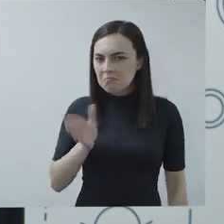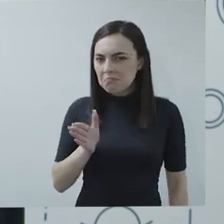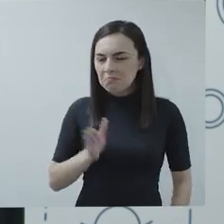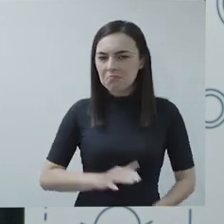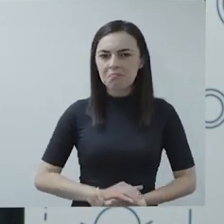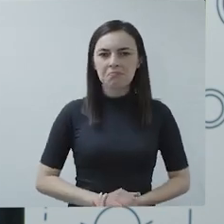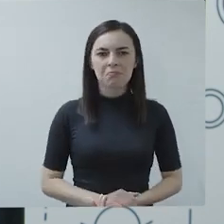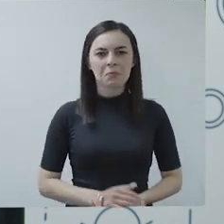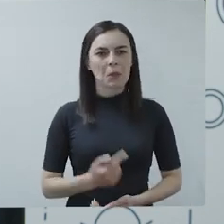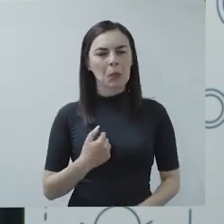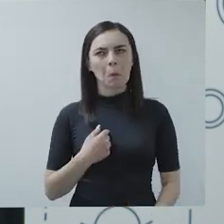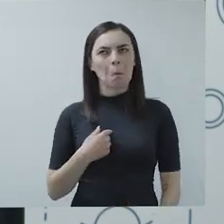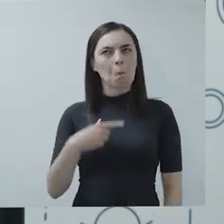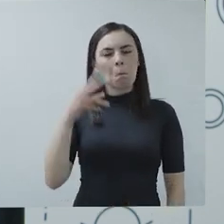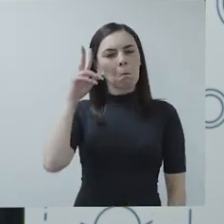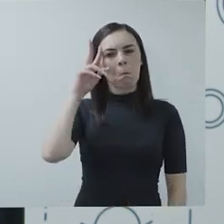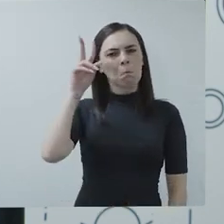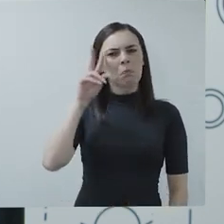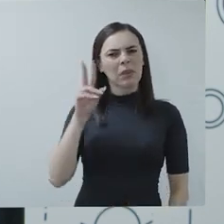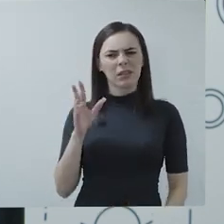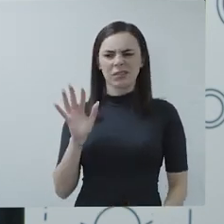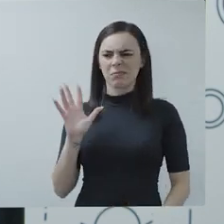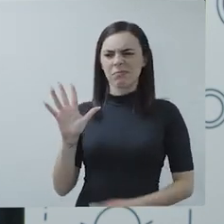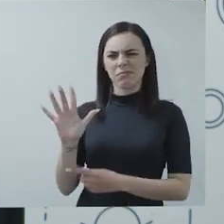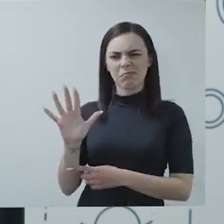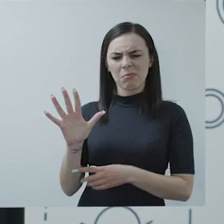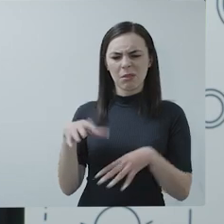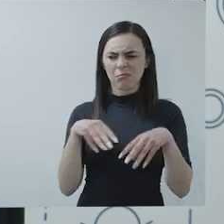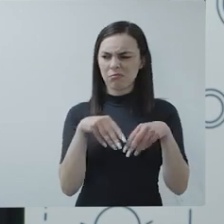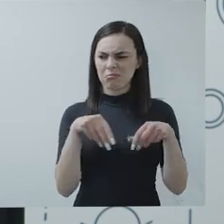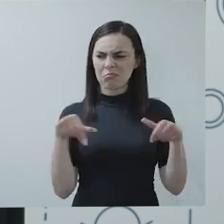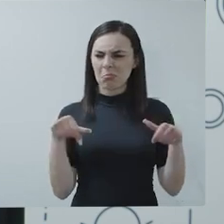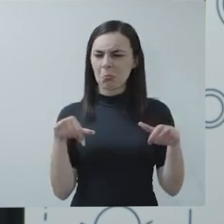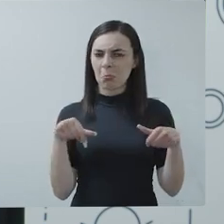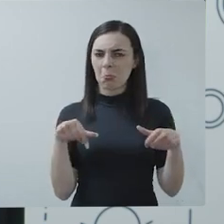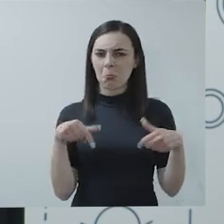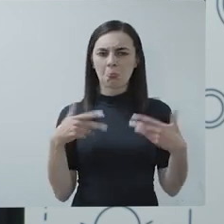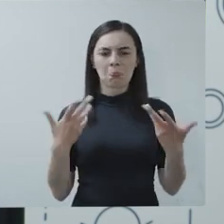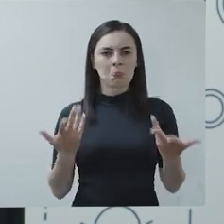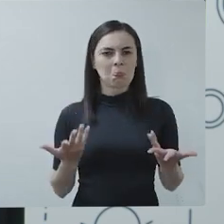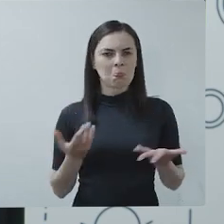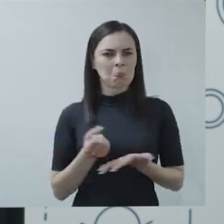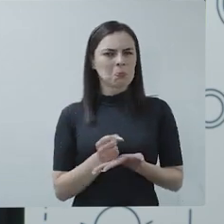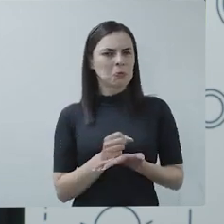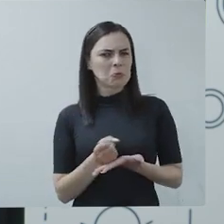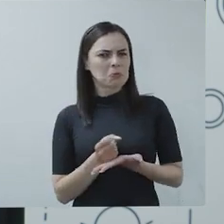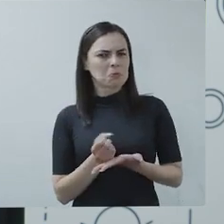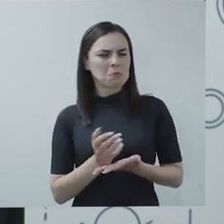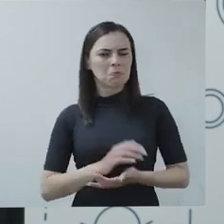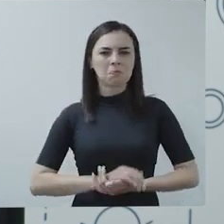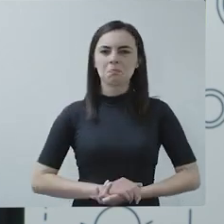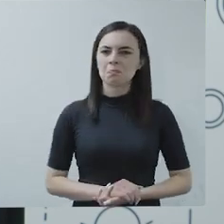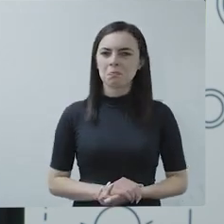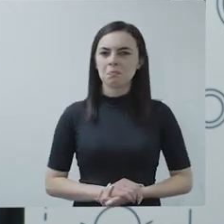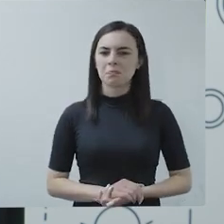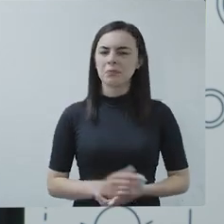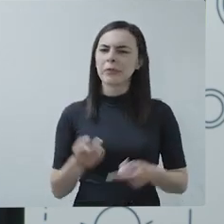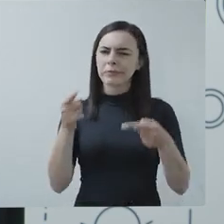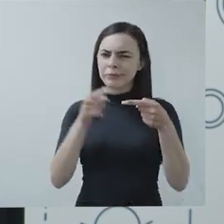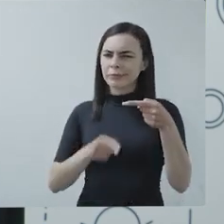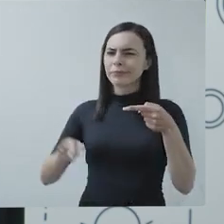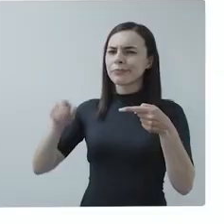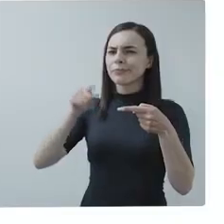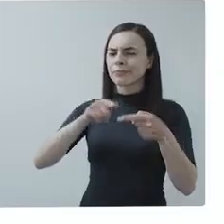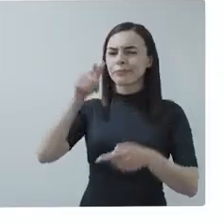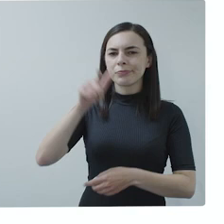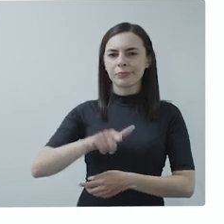jogo? Eu não tô lembrada de nada que tenha mão, areia. Jogo? Vamos rodar a roleta lá,